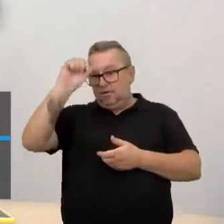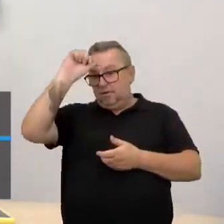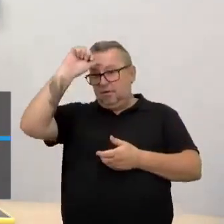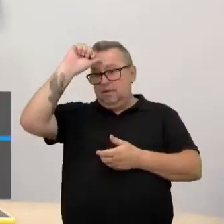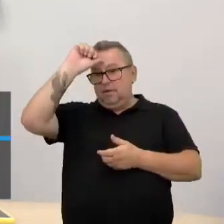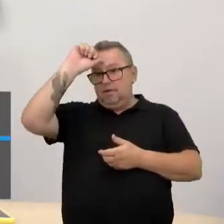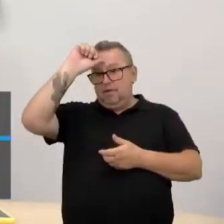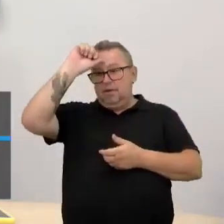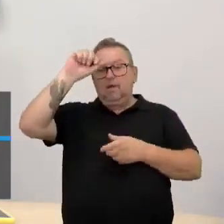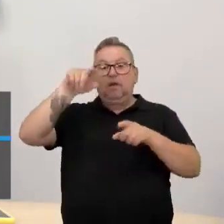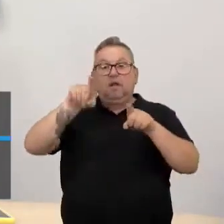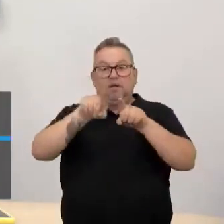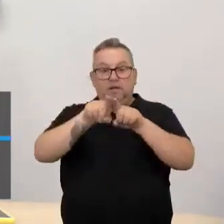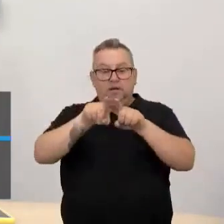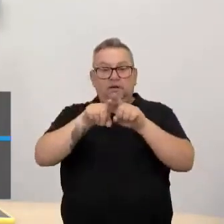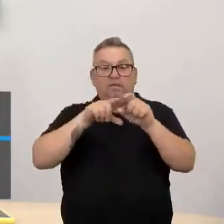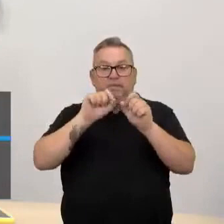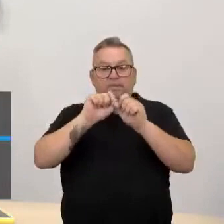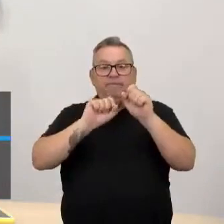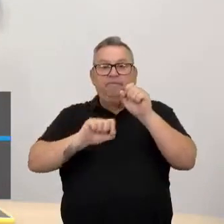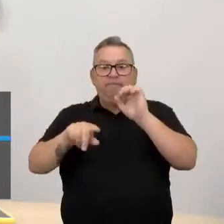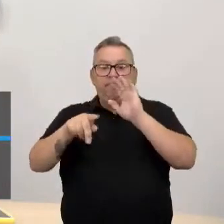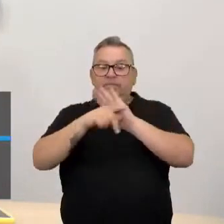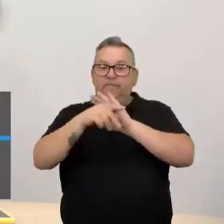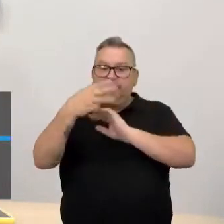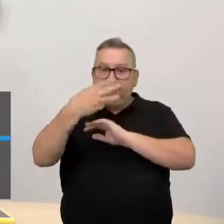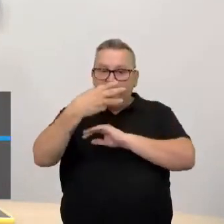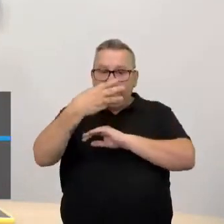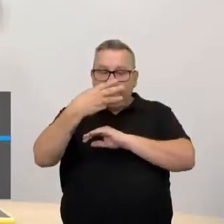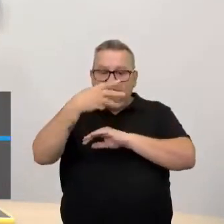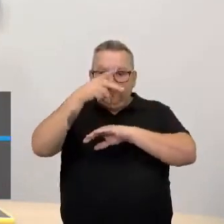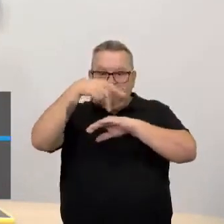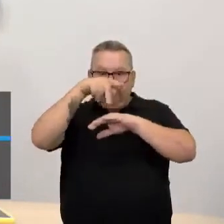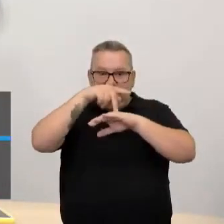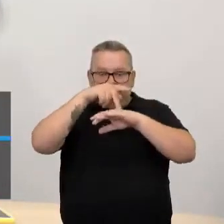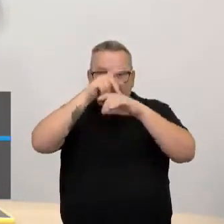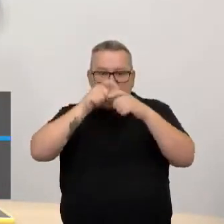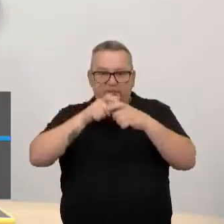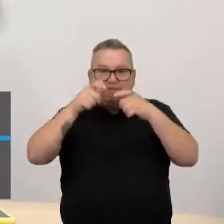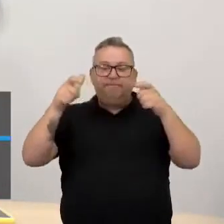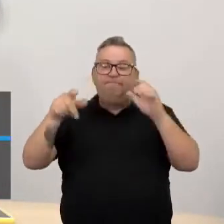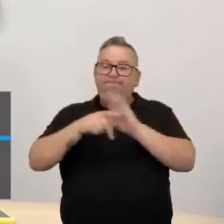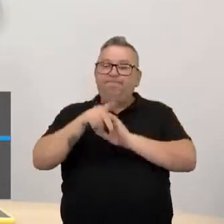Índia. Né? Então a Nigéria tem a tendência de ser aí o terceiro país, né, com a maior